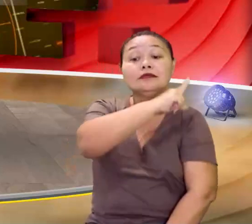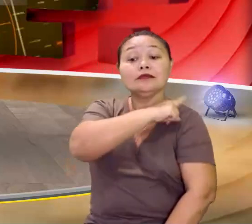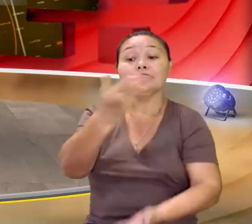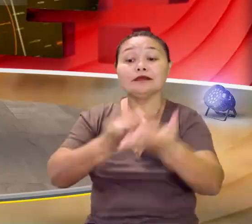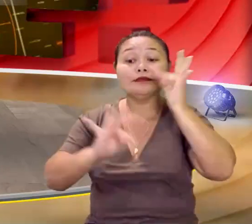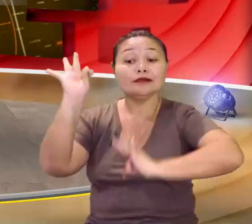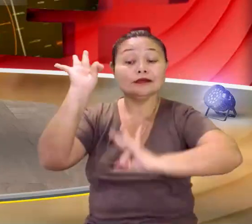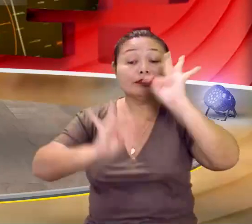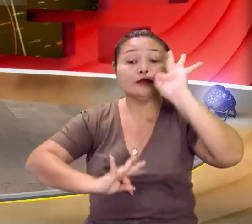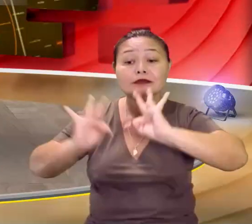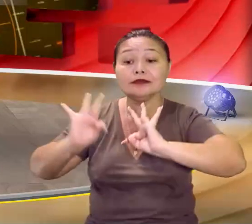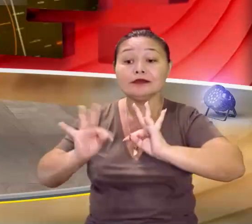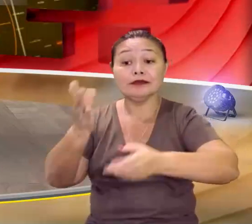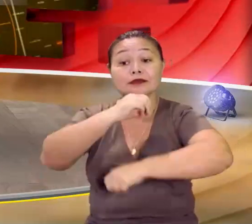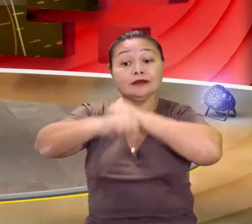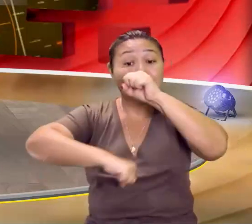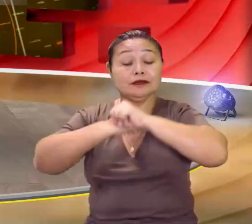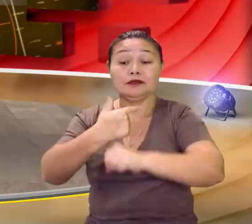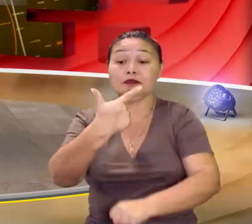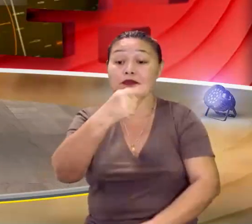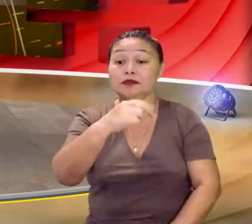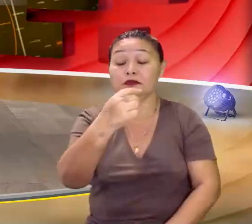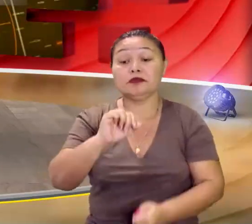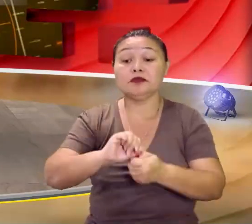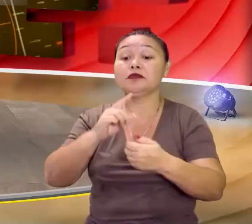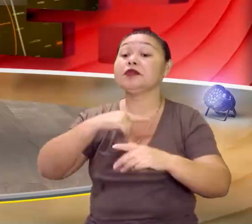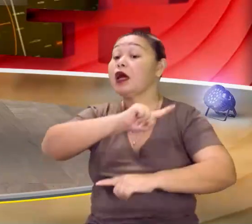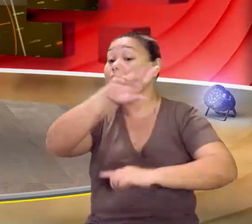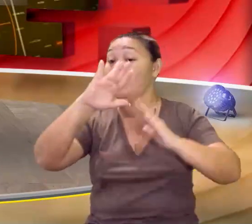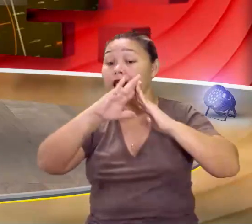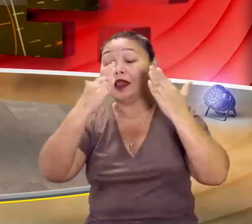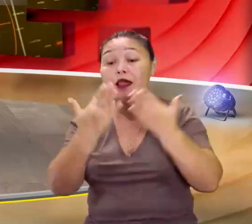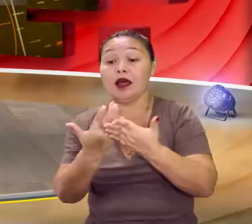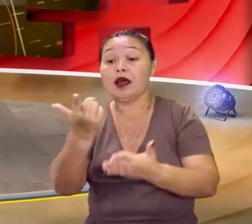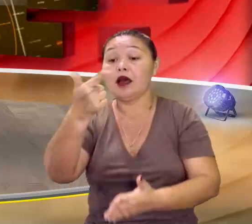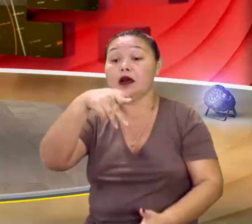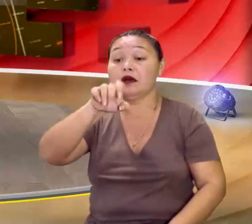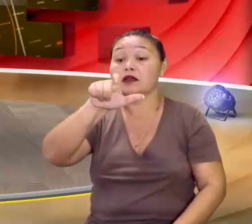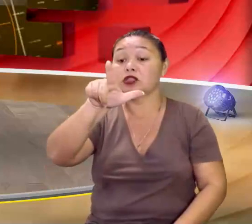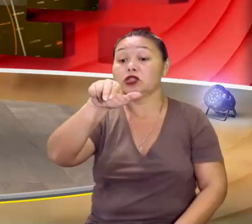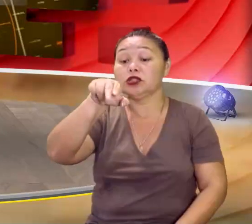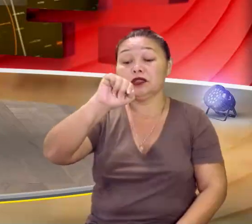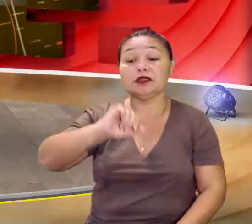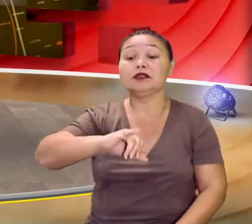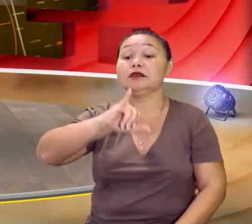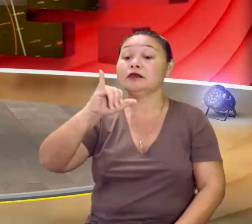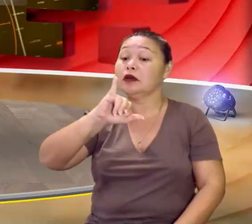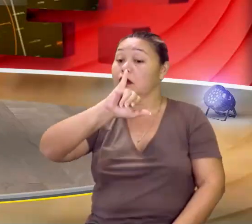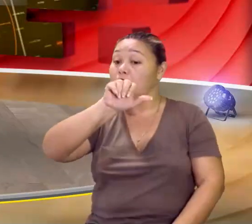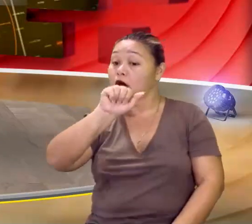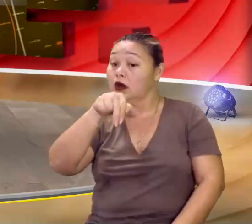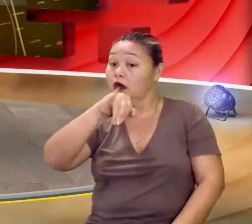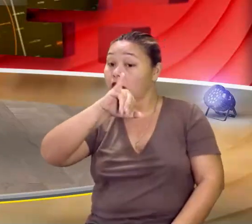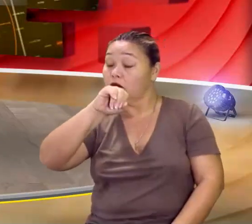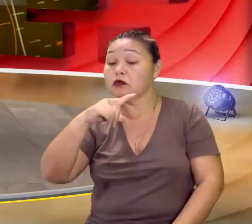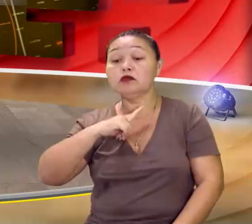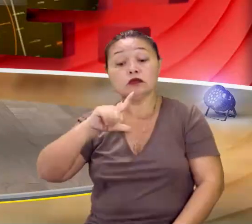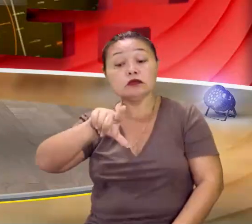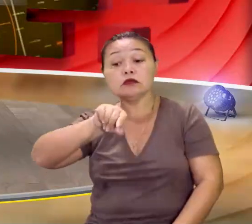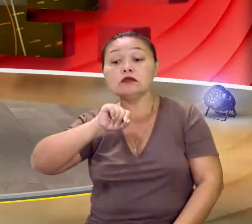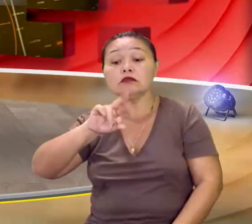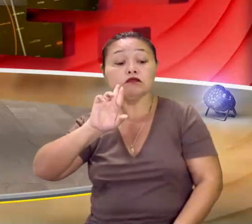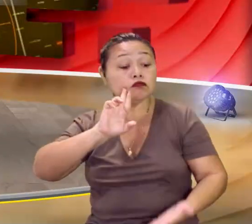mediação tecnológica de 2022. Da Escola Angelina dos Anjos, que foi a escola homenageada a escola de hoje. Né? E obtivemos os